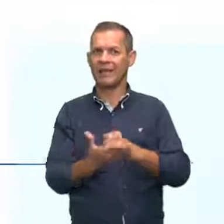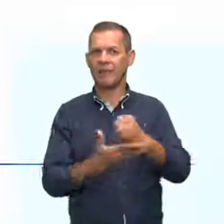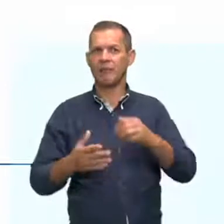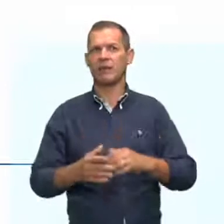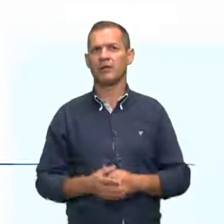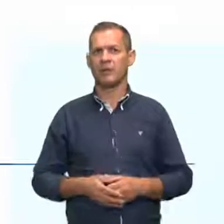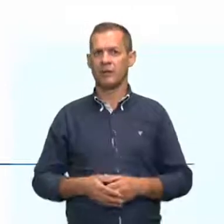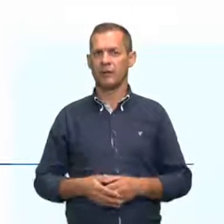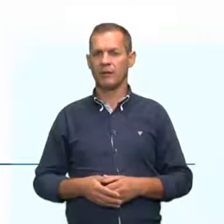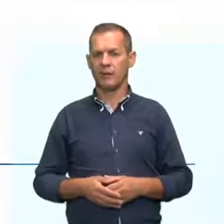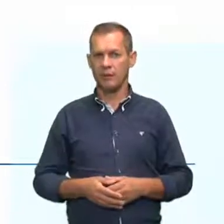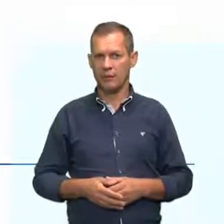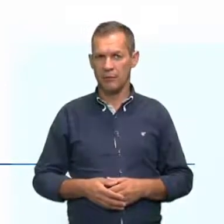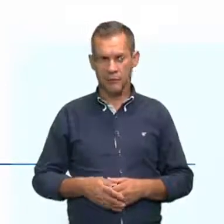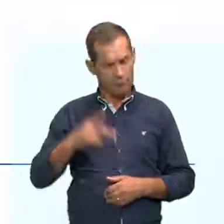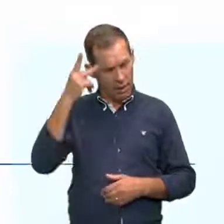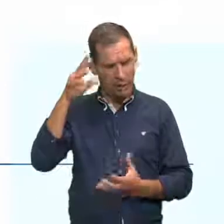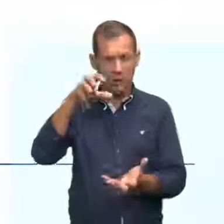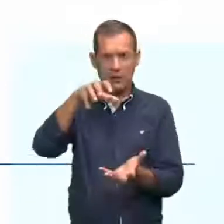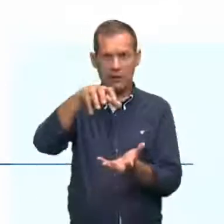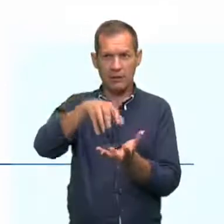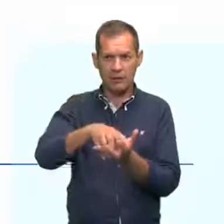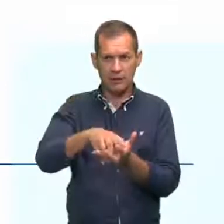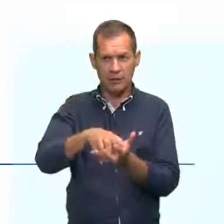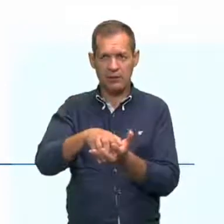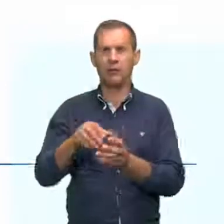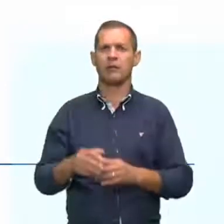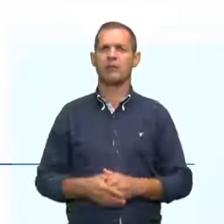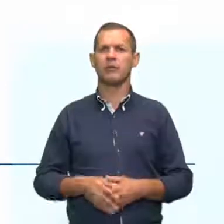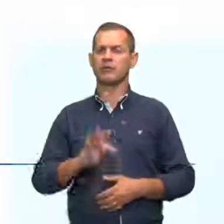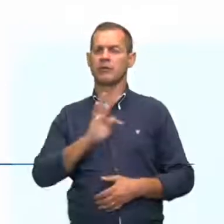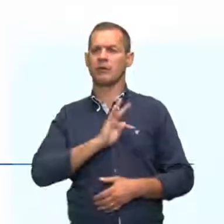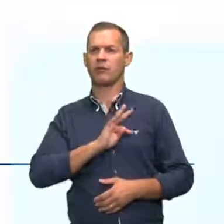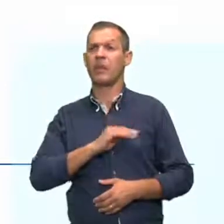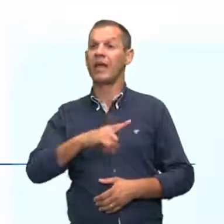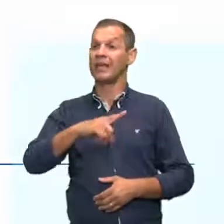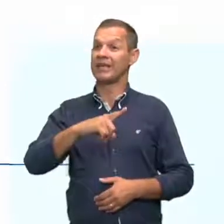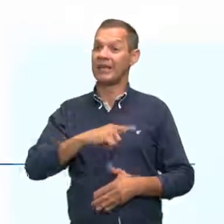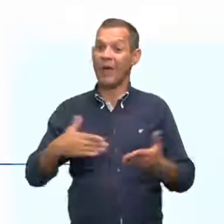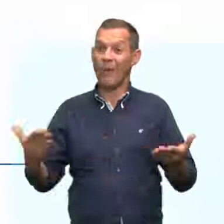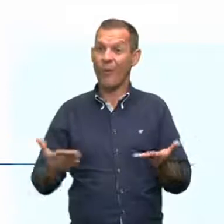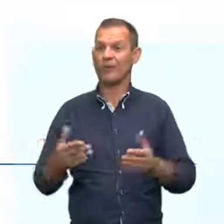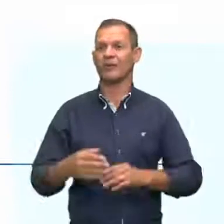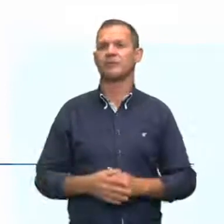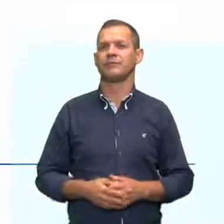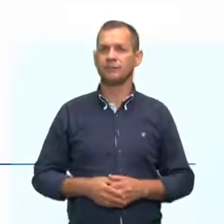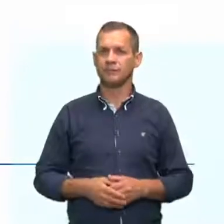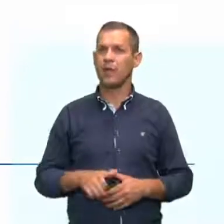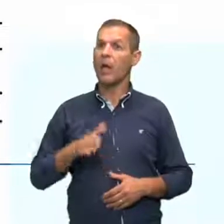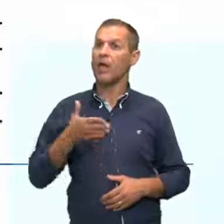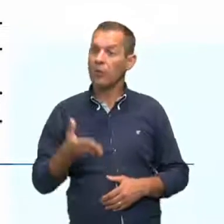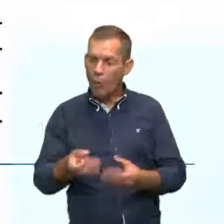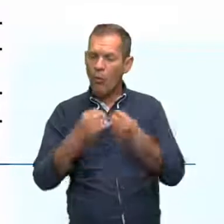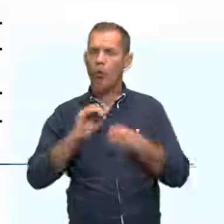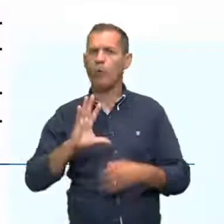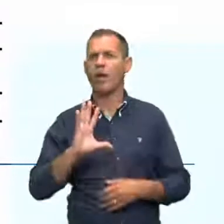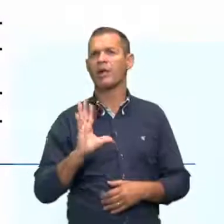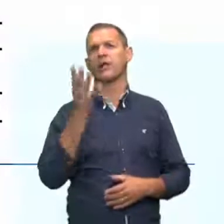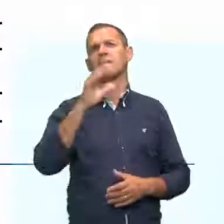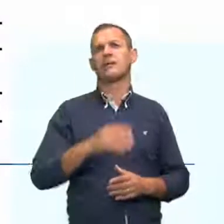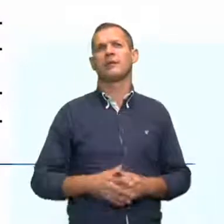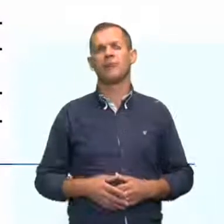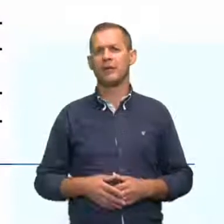base para as técnicas criptográficas modernas. Então, como que